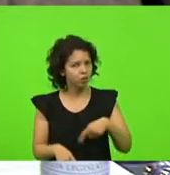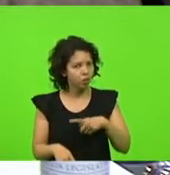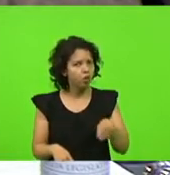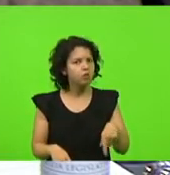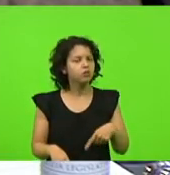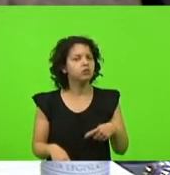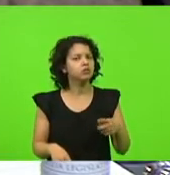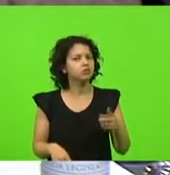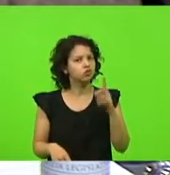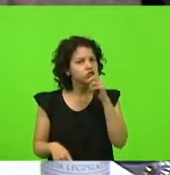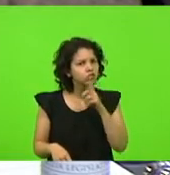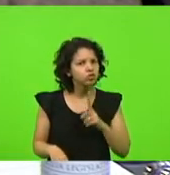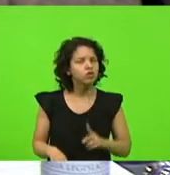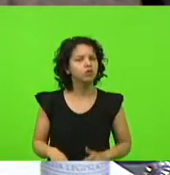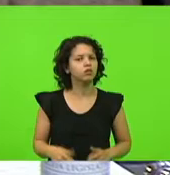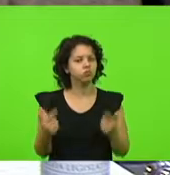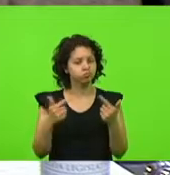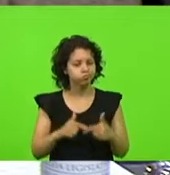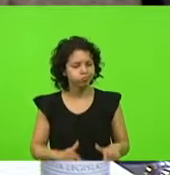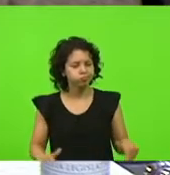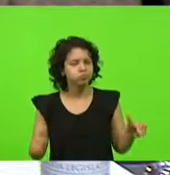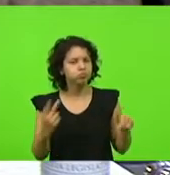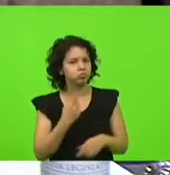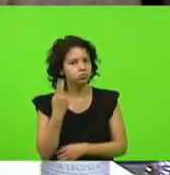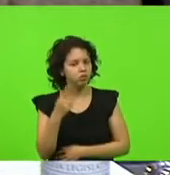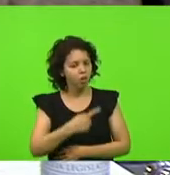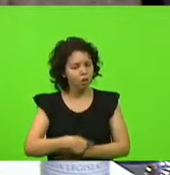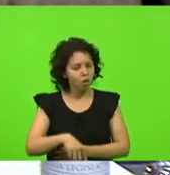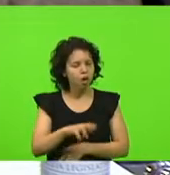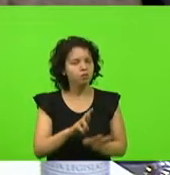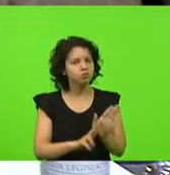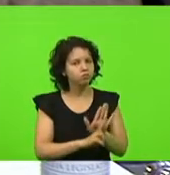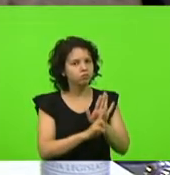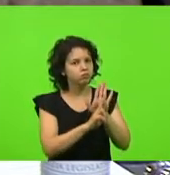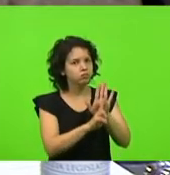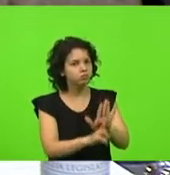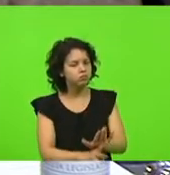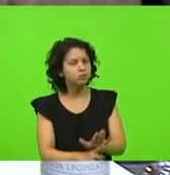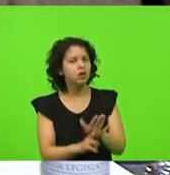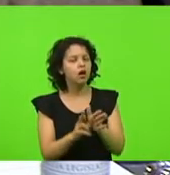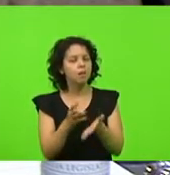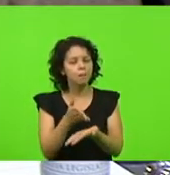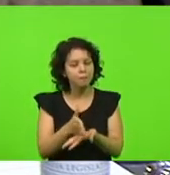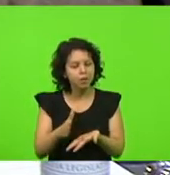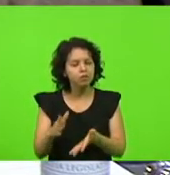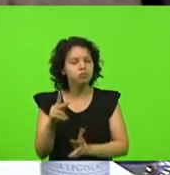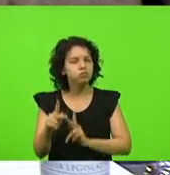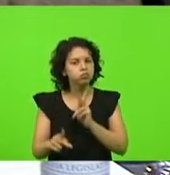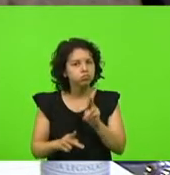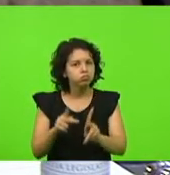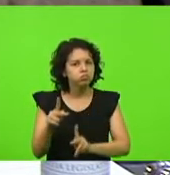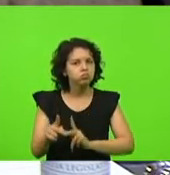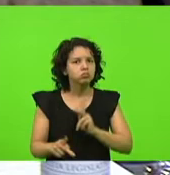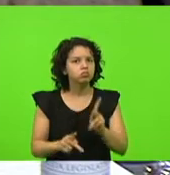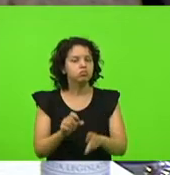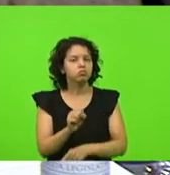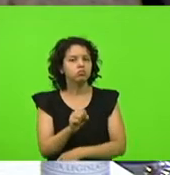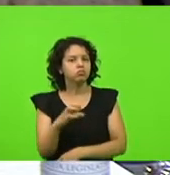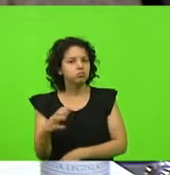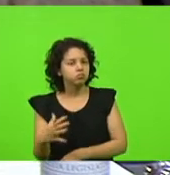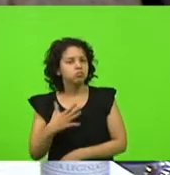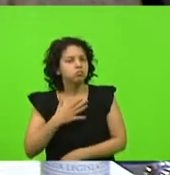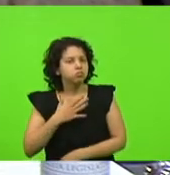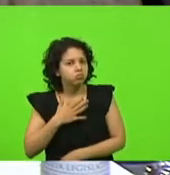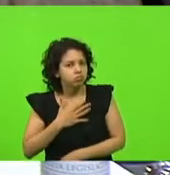imunidade parlamentar, nós representamos parcela do povo catarinense que gostam dos nossos posicionamentos e